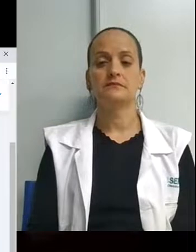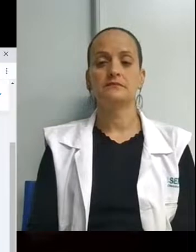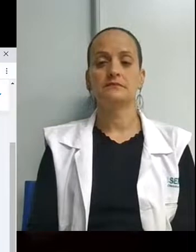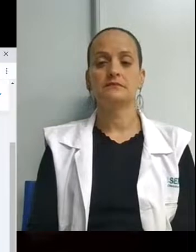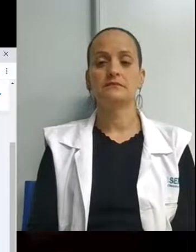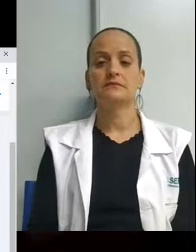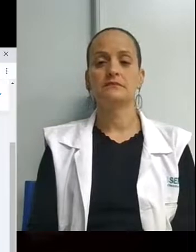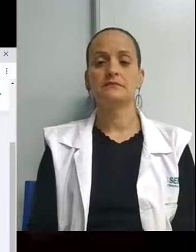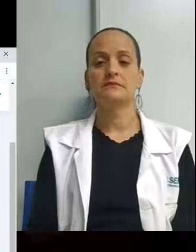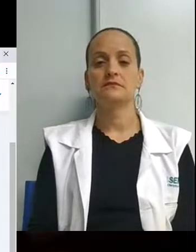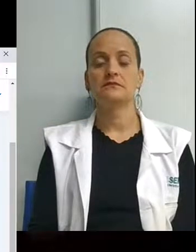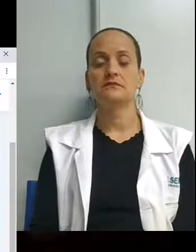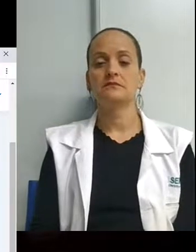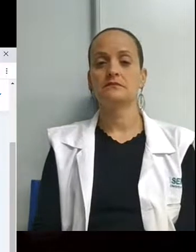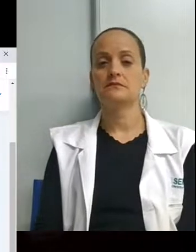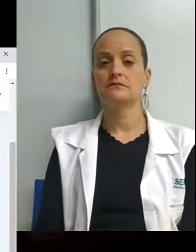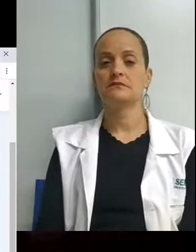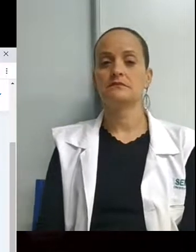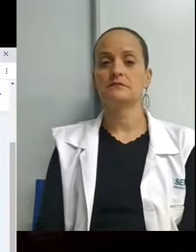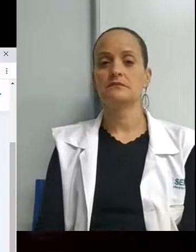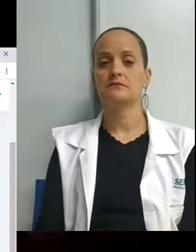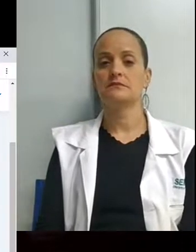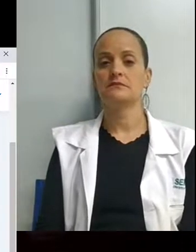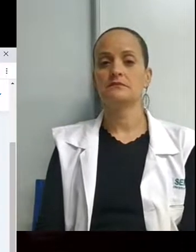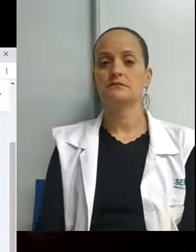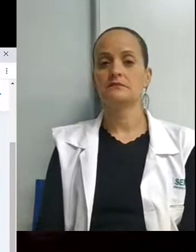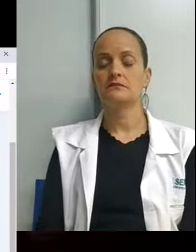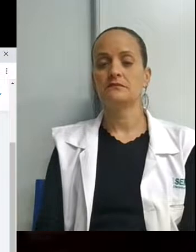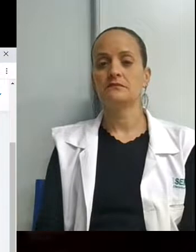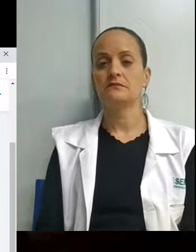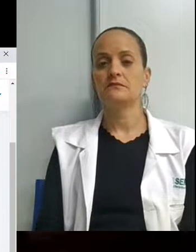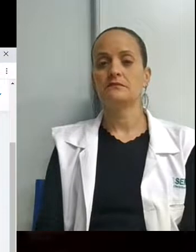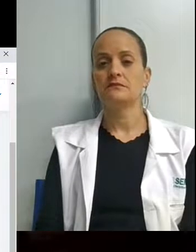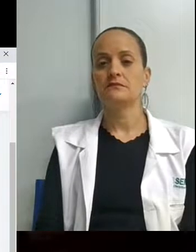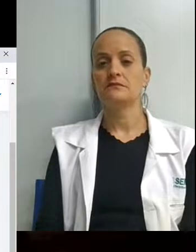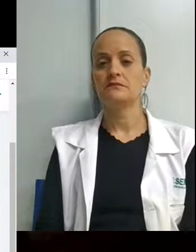Atividade individual, potência nominal. Aqui, a potência elétrica.